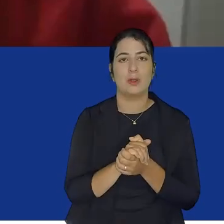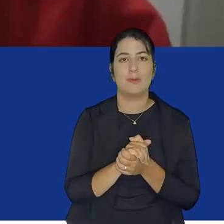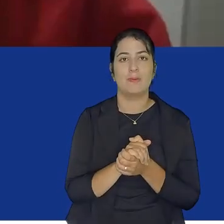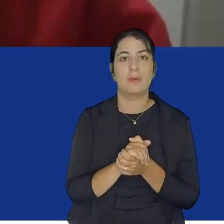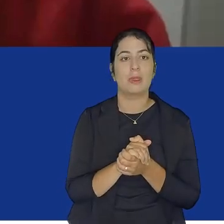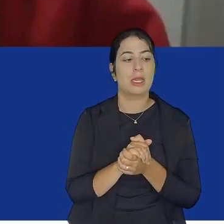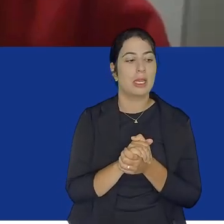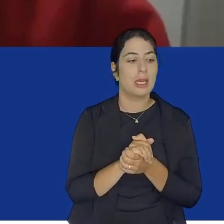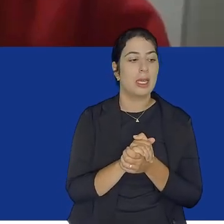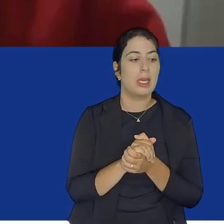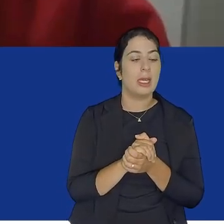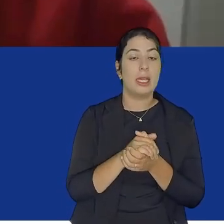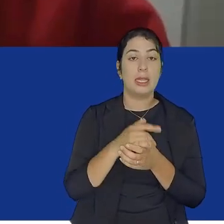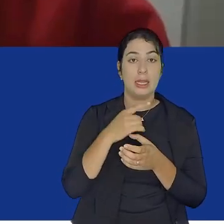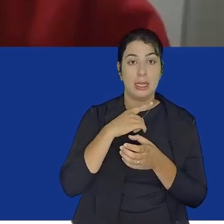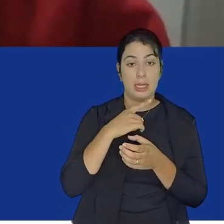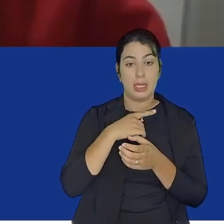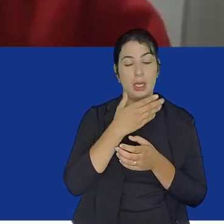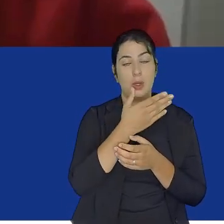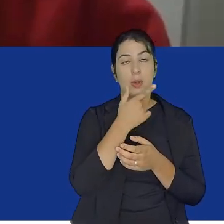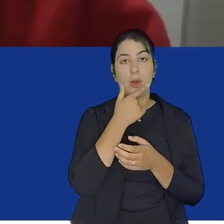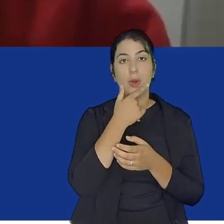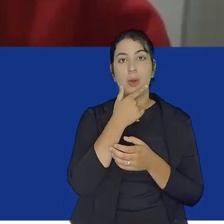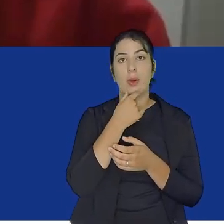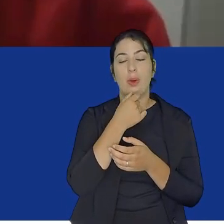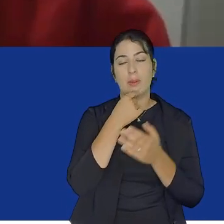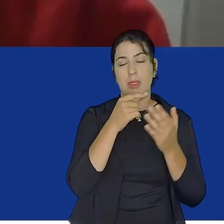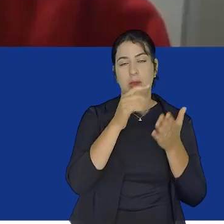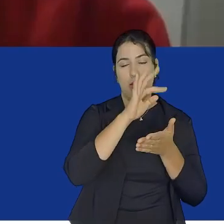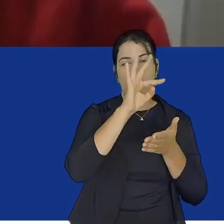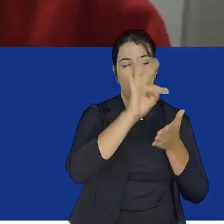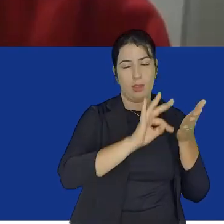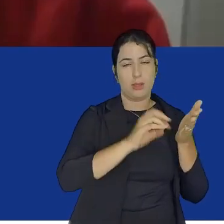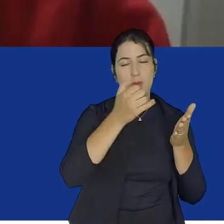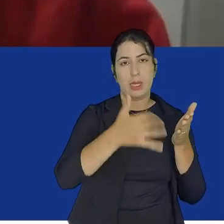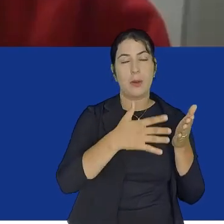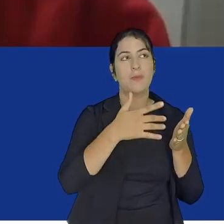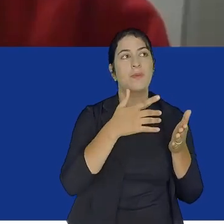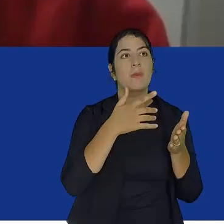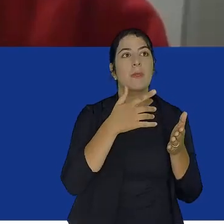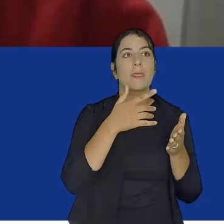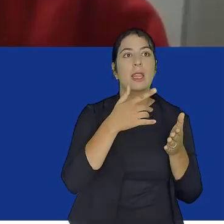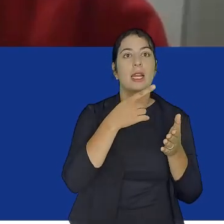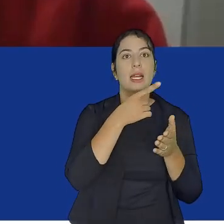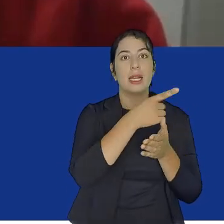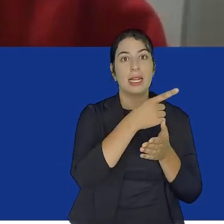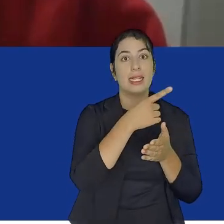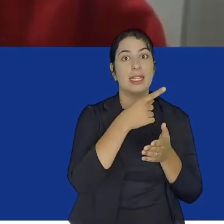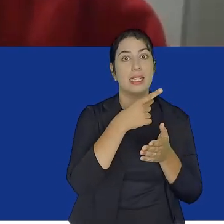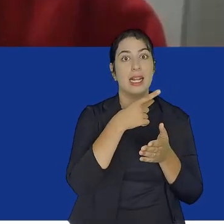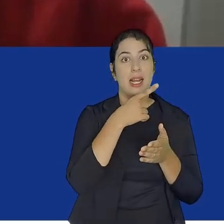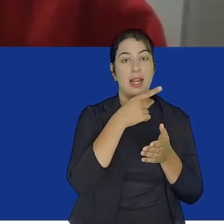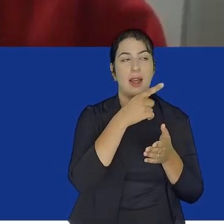termino aqui o raciocínio, eu gosto muito de uma contribuição do Christophe de Jure, que é o que fundamenta a minha abordagem da cultura do